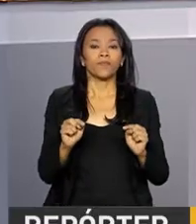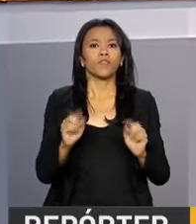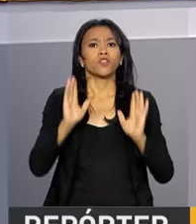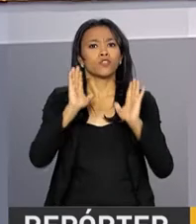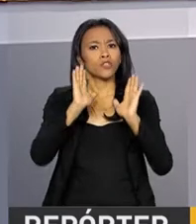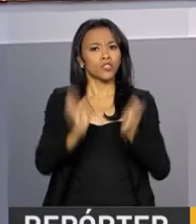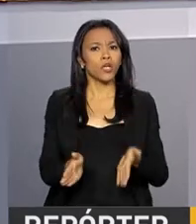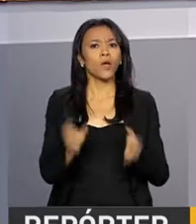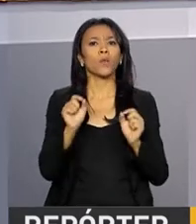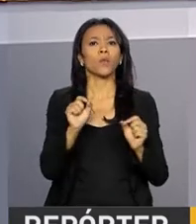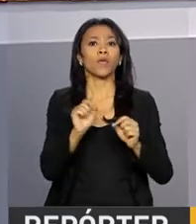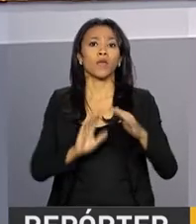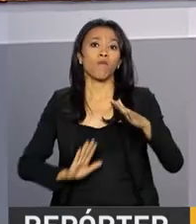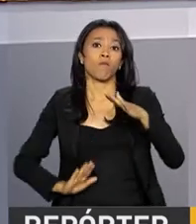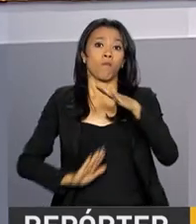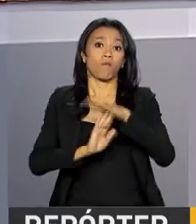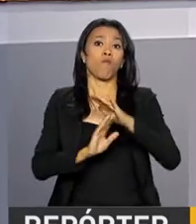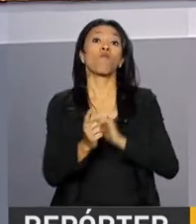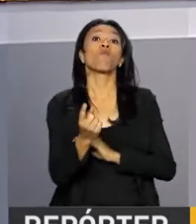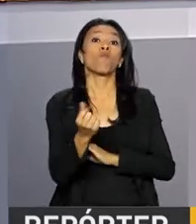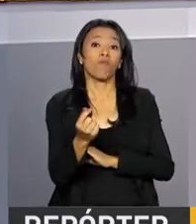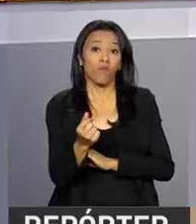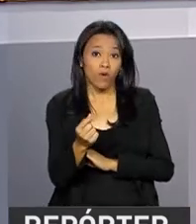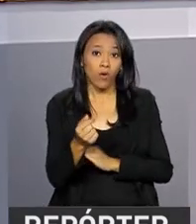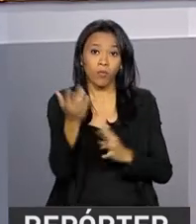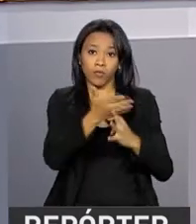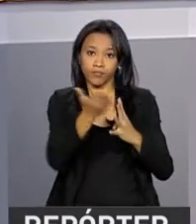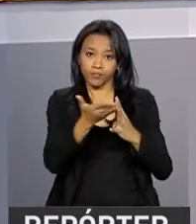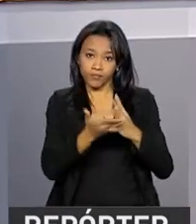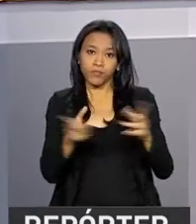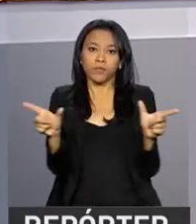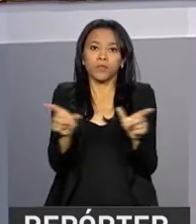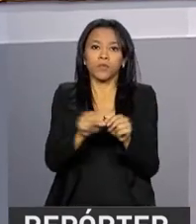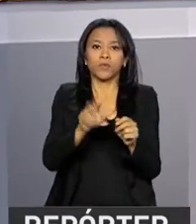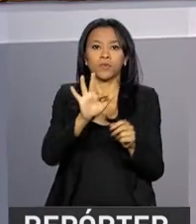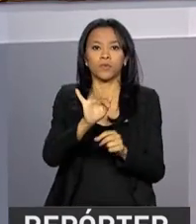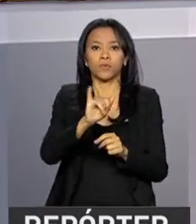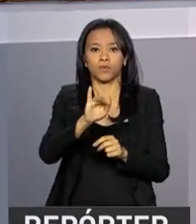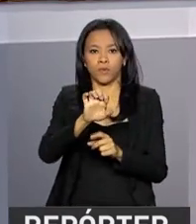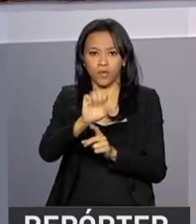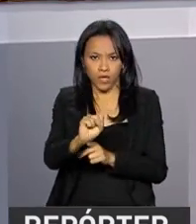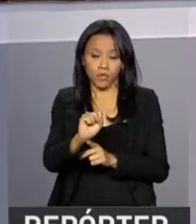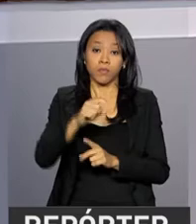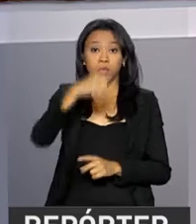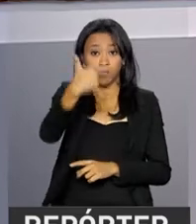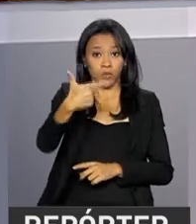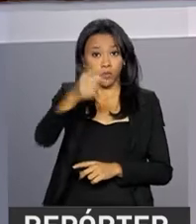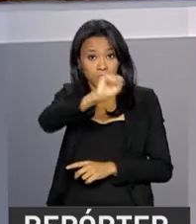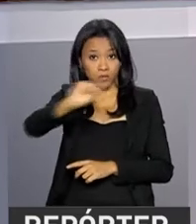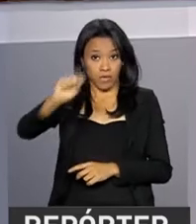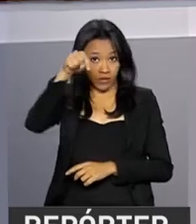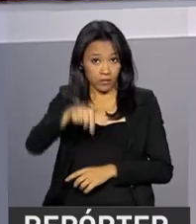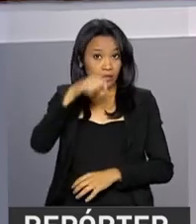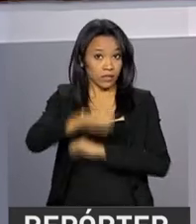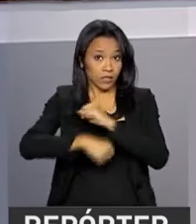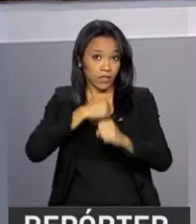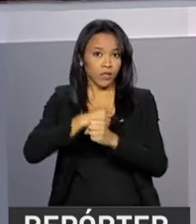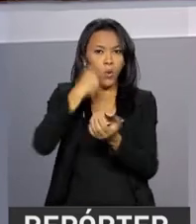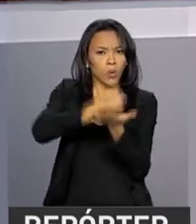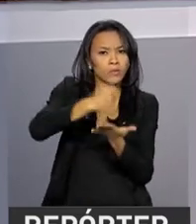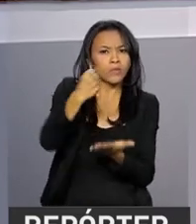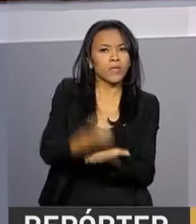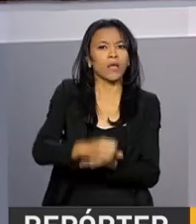estabelecido o valor máximo de financiamento para o fies para o segundo semestre deste ano os contratos e aditamentos